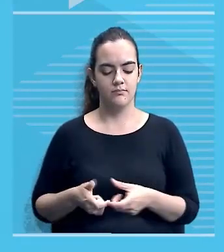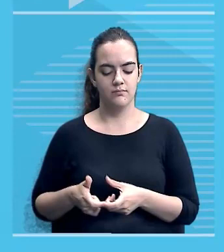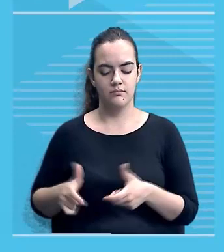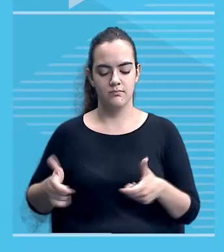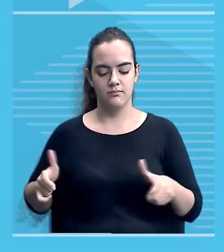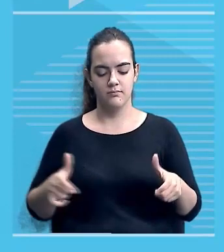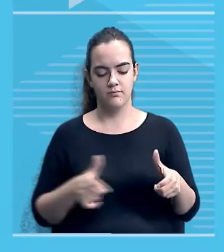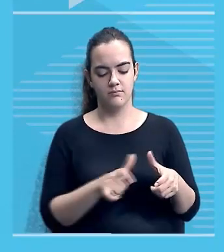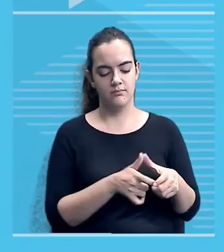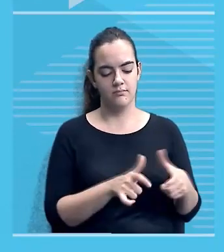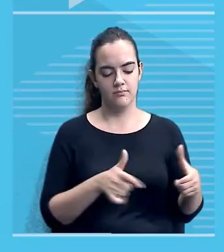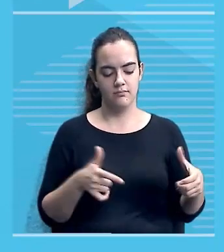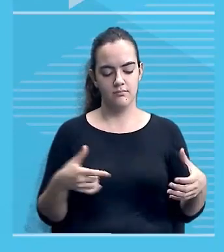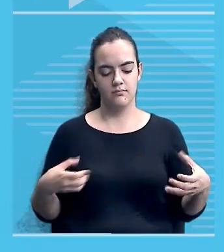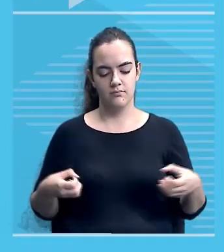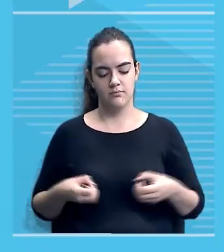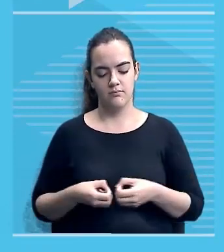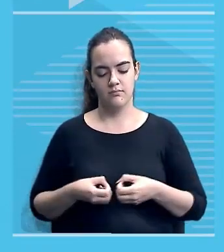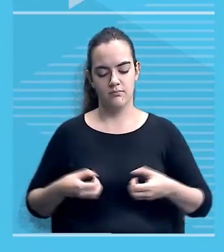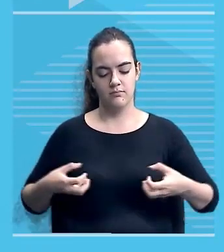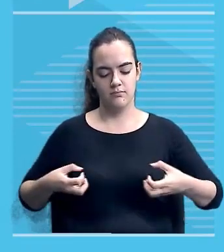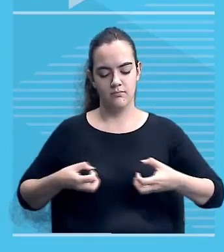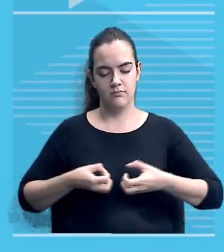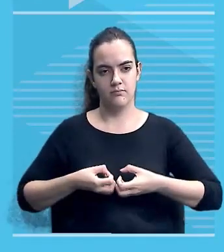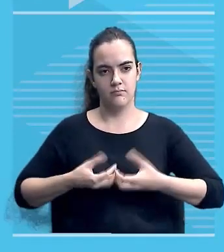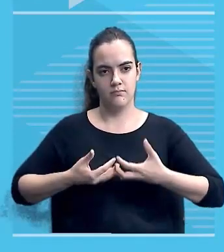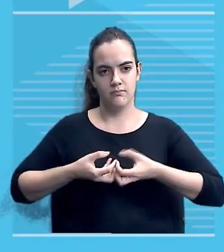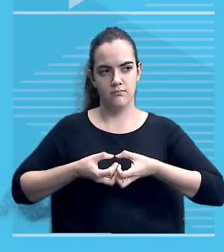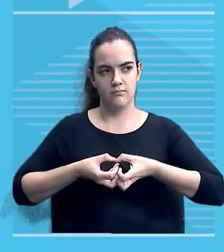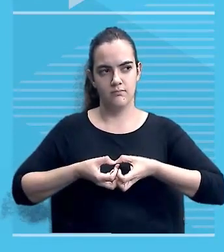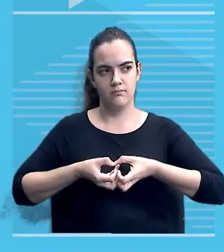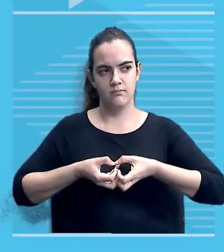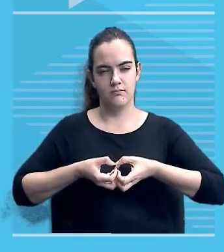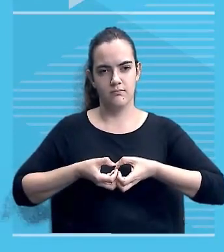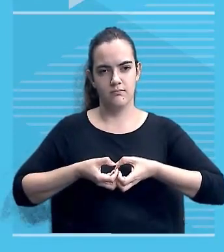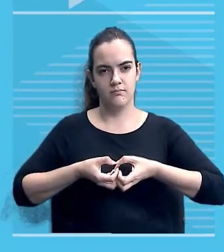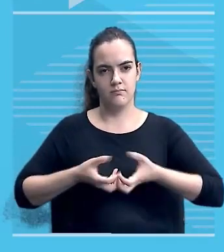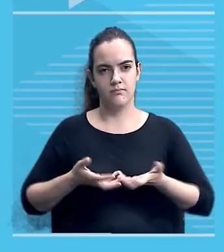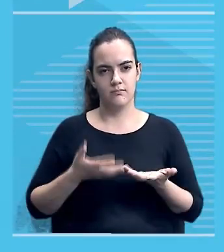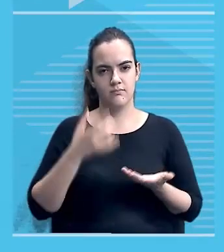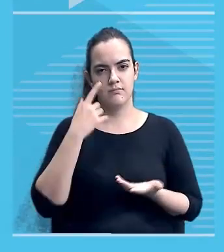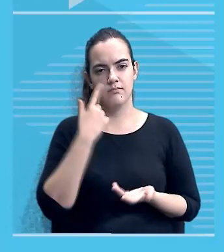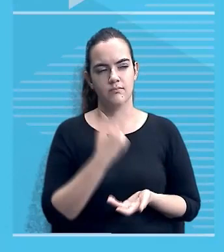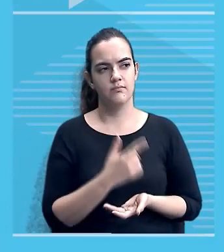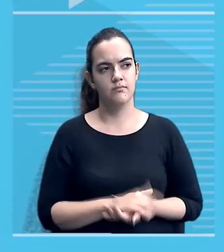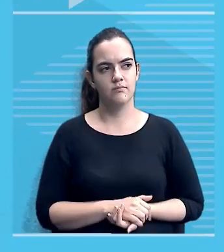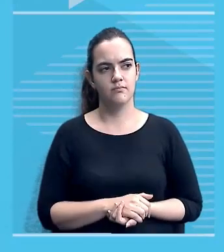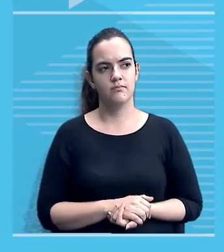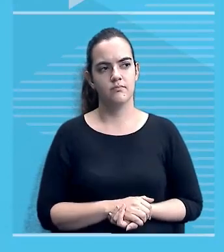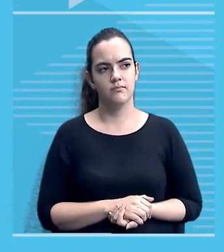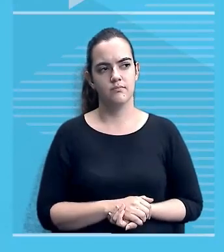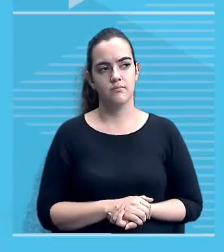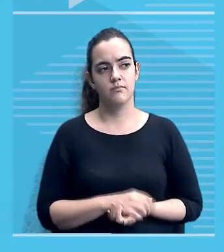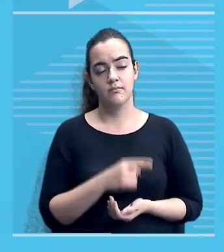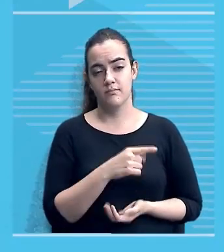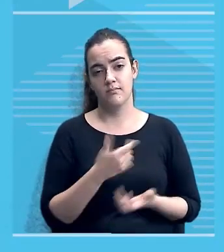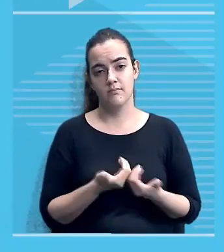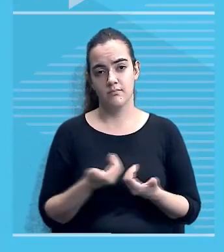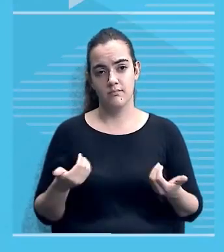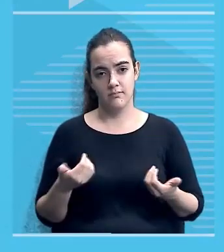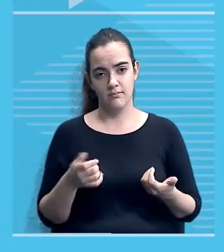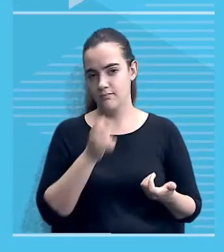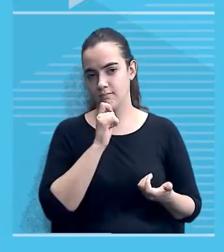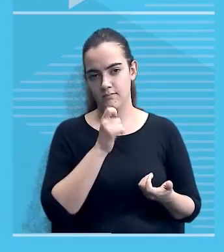limites se confunde com os cidades vizinhas denomina-se acontece da seguinte forma É principalmente em regiões